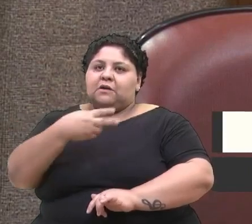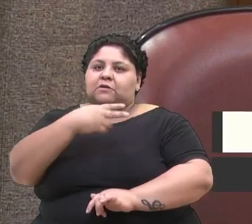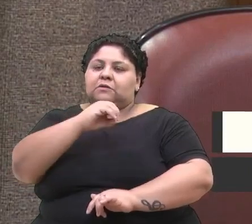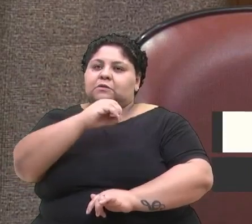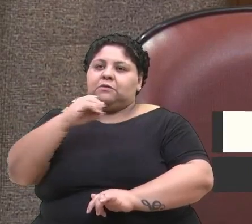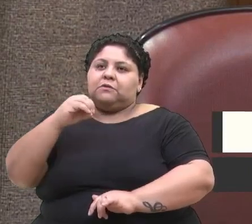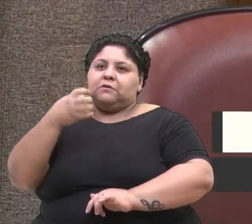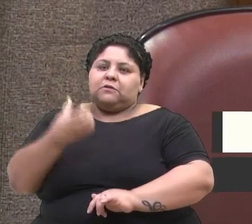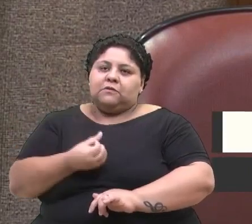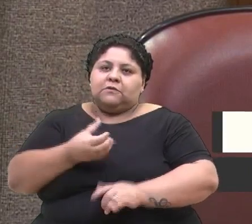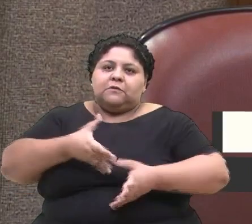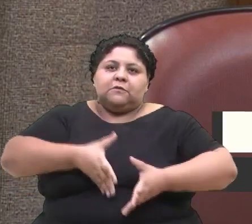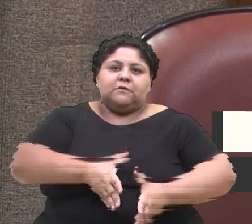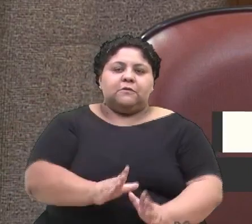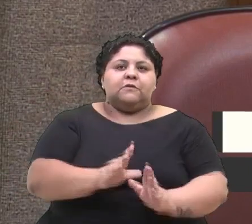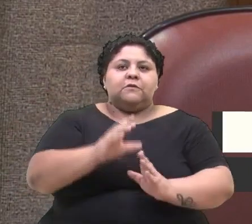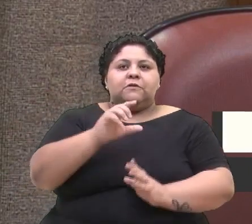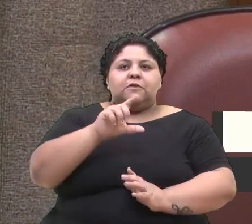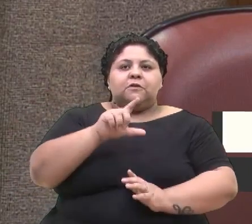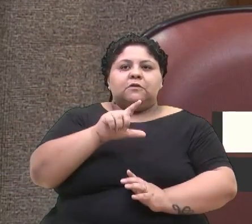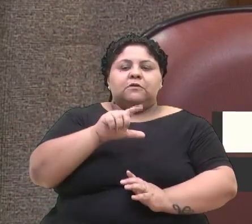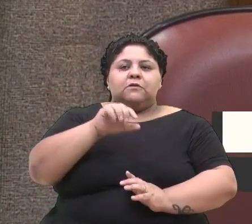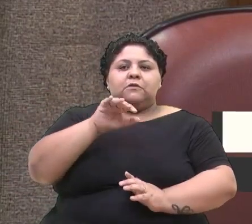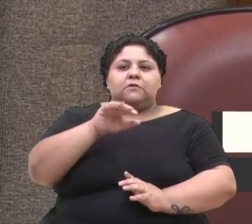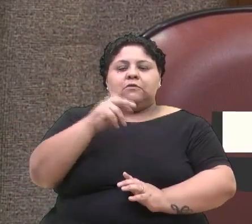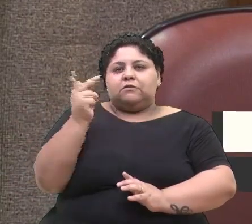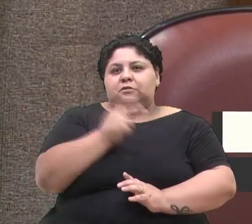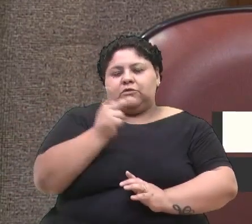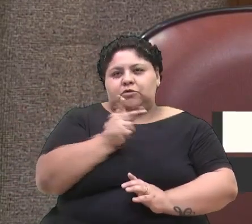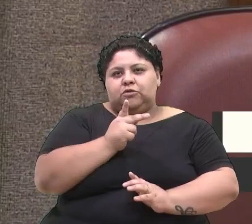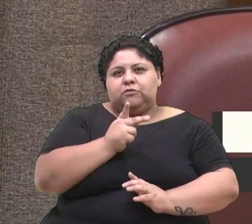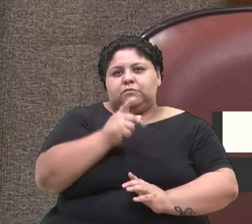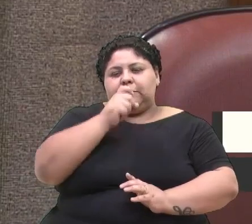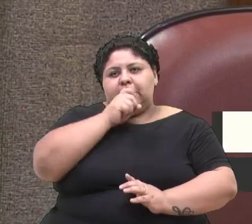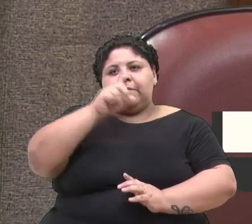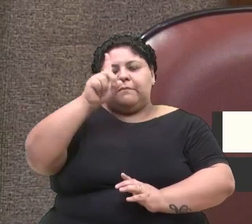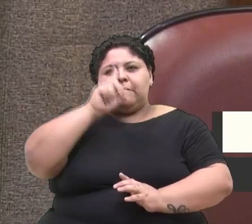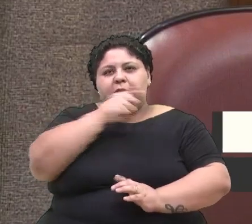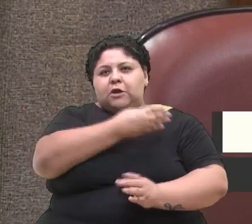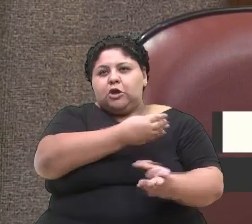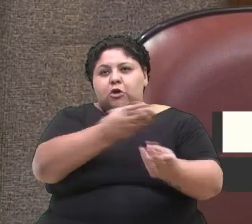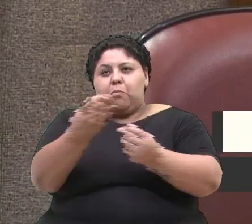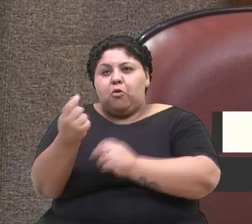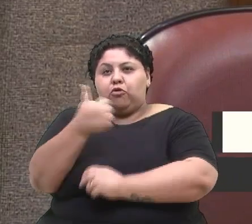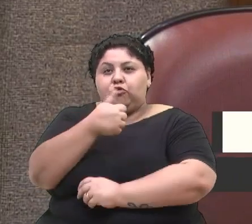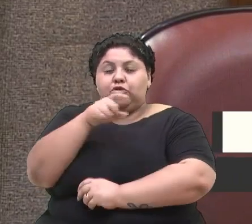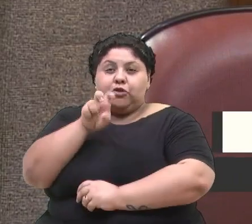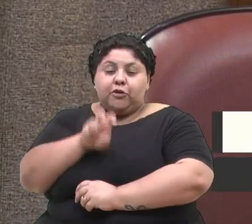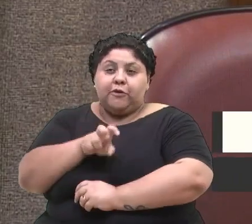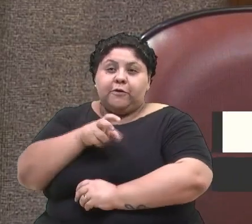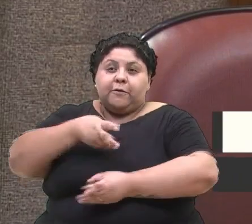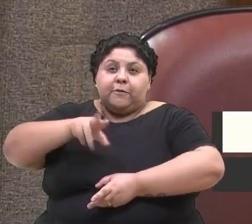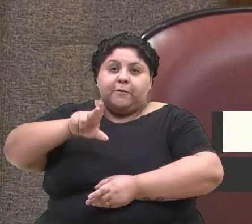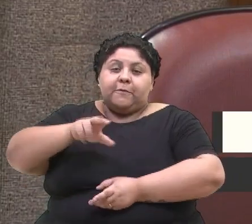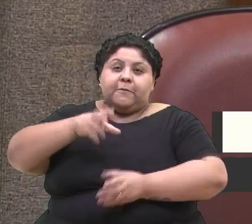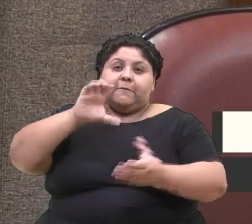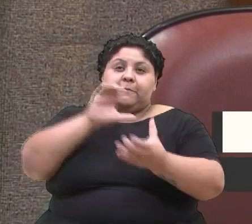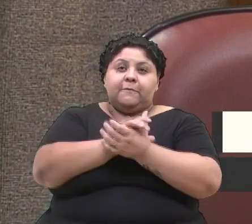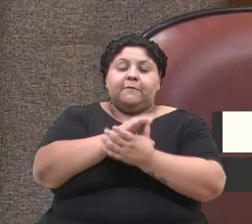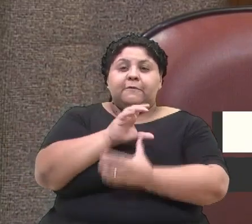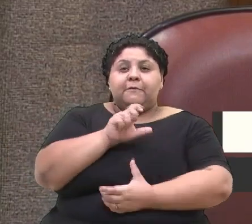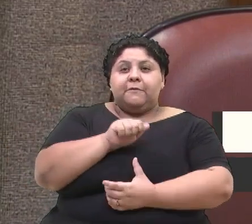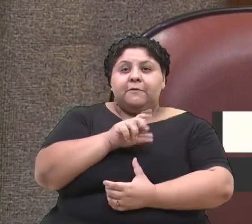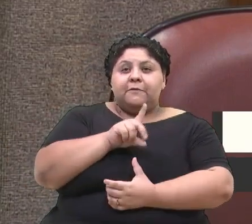de Olivo lunner e de Maria bmp lunner Numa numerosa família com mais de 15 irmãos casou-se com Adelina on lunner também de